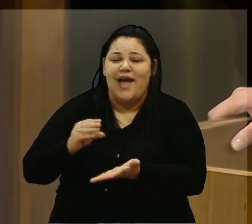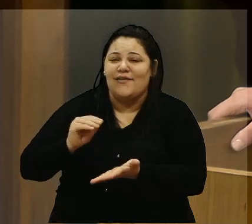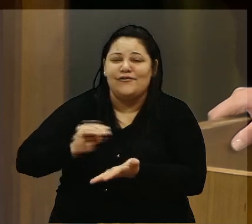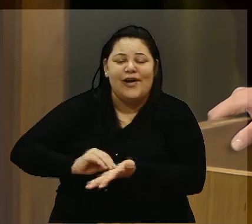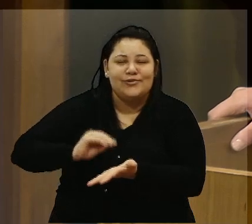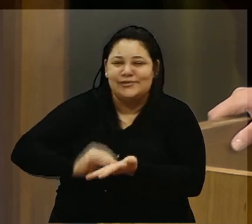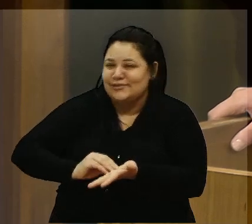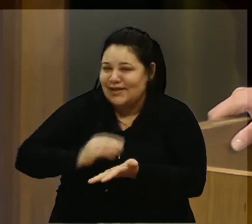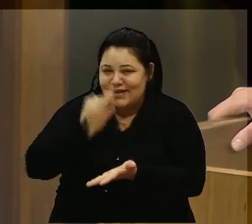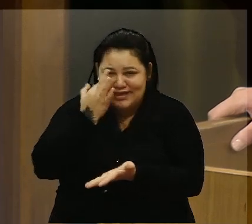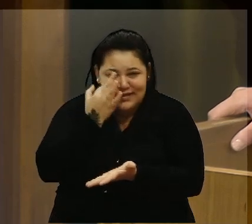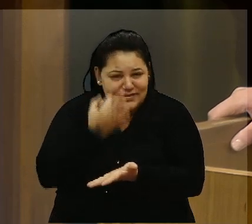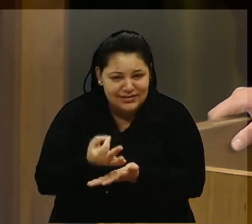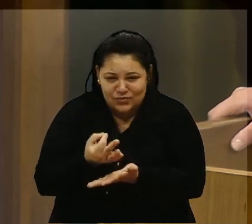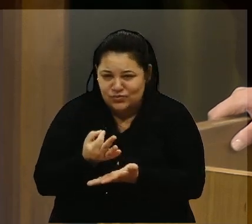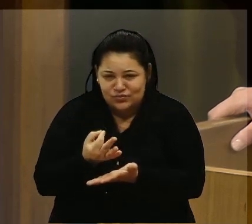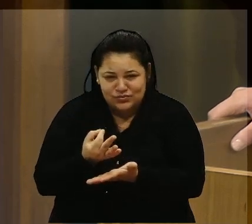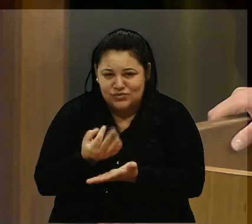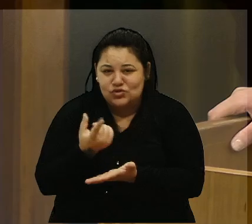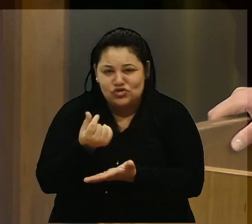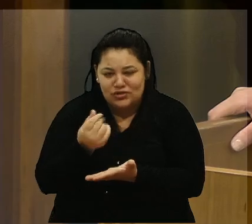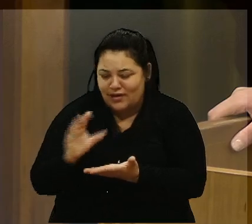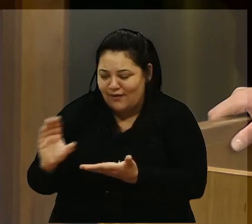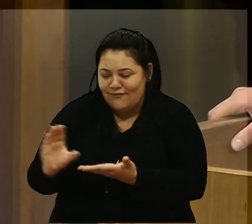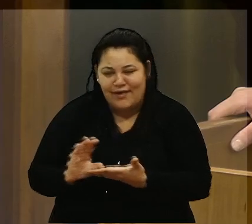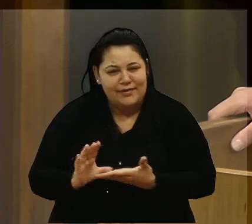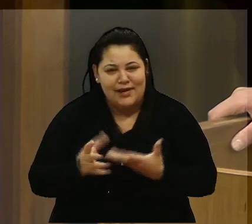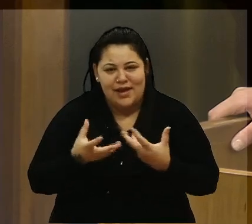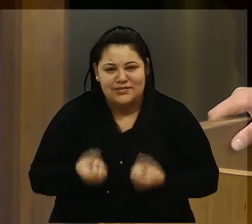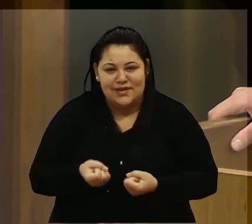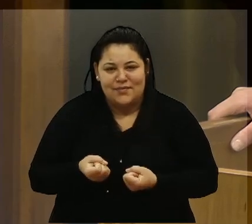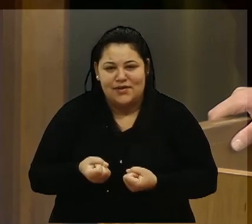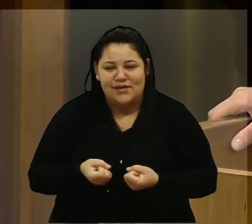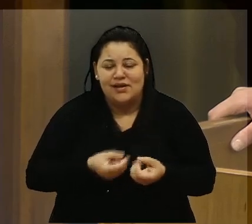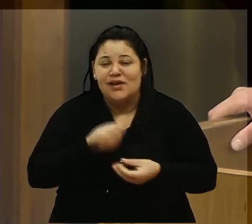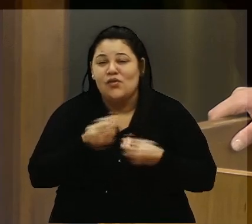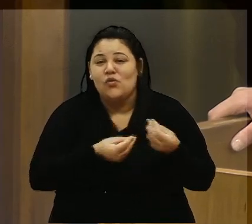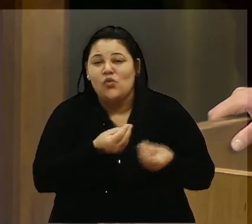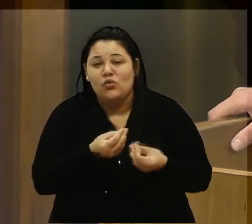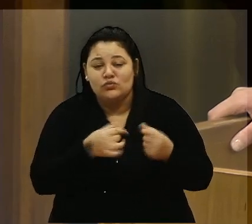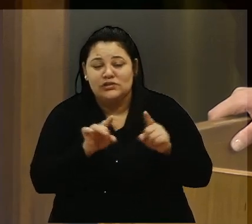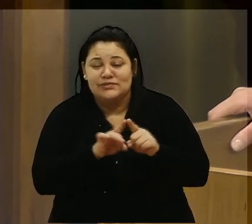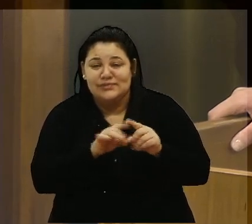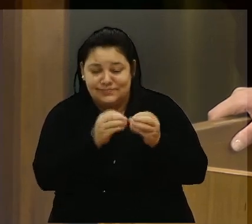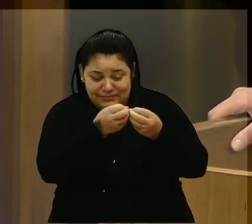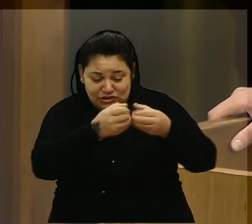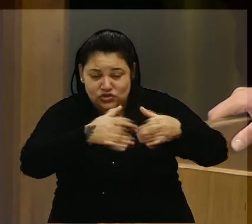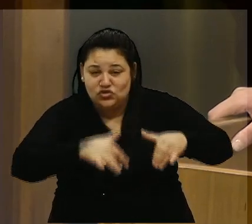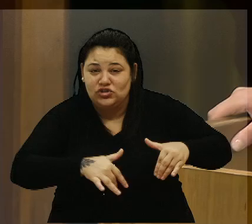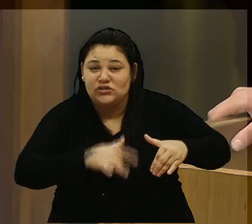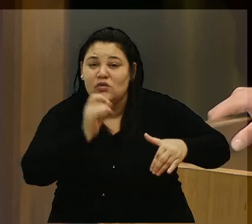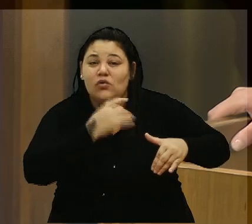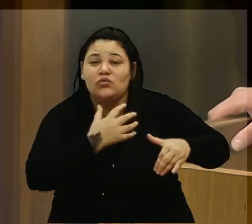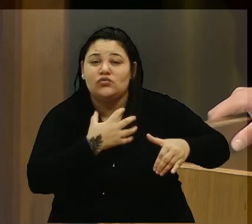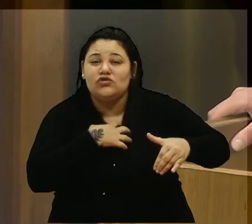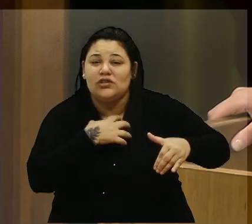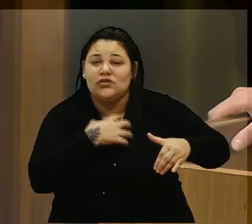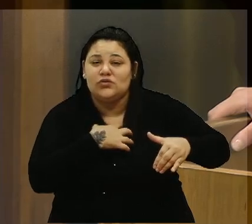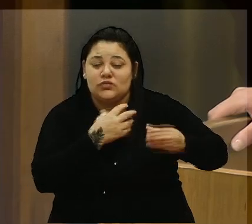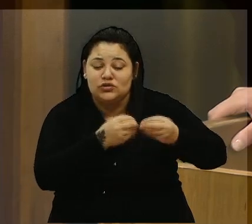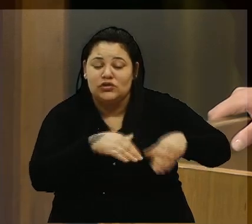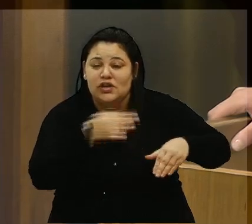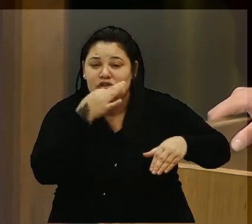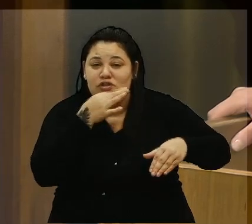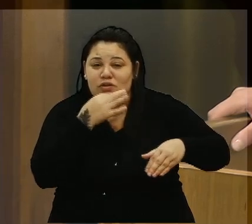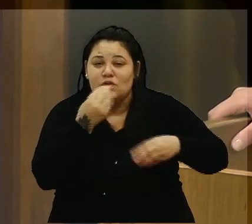atenção para as emendas que a gente recebe e como isso tem prejudicado Caxias do Sul, como a gente tem deixado